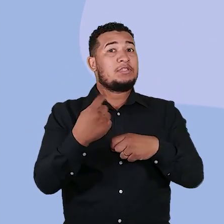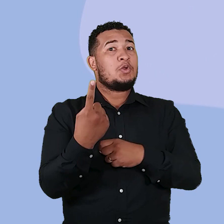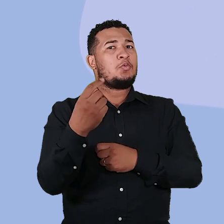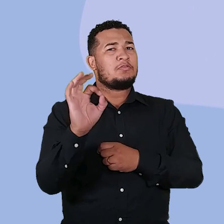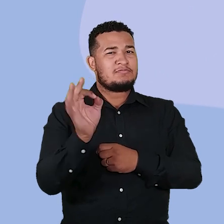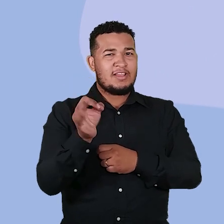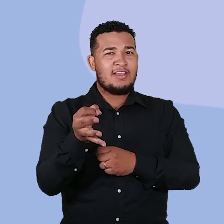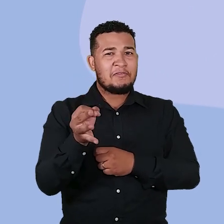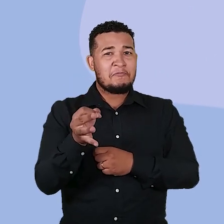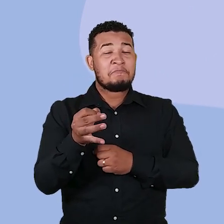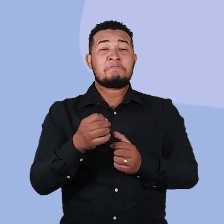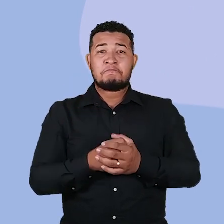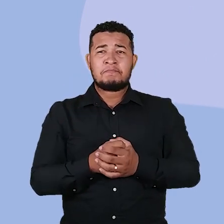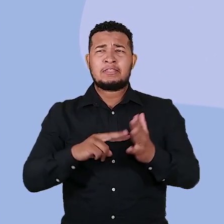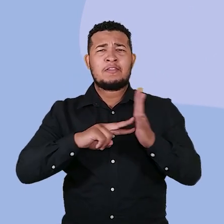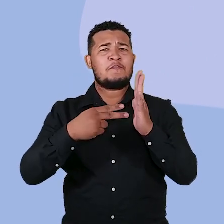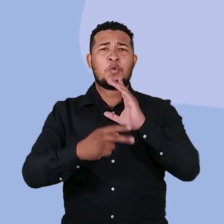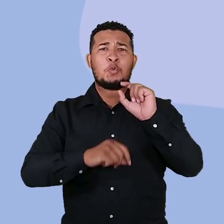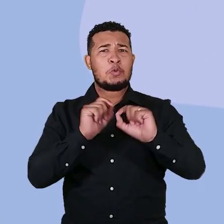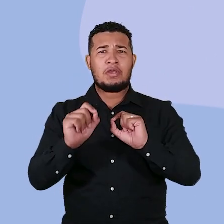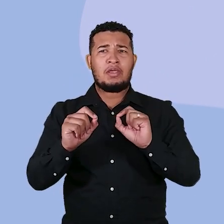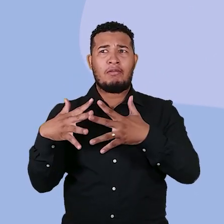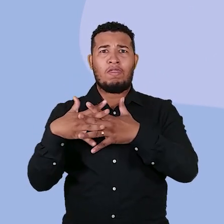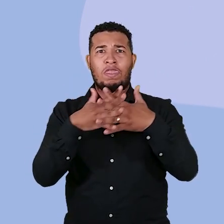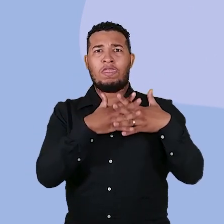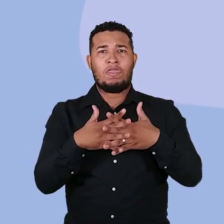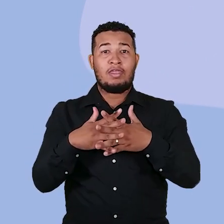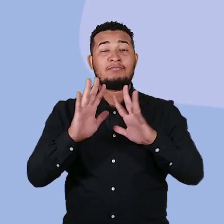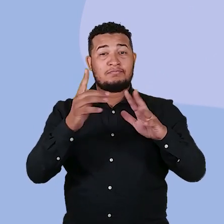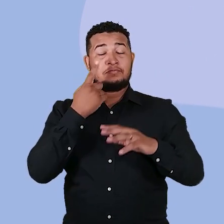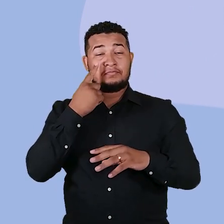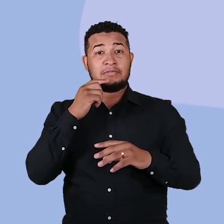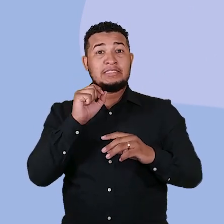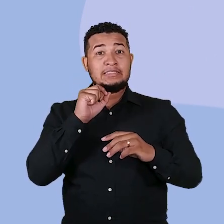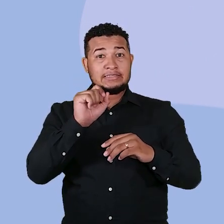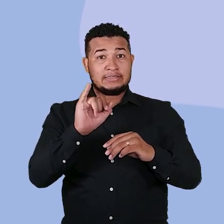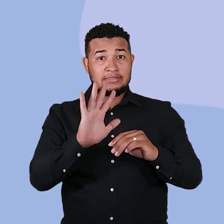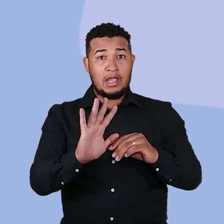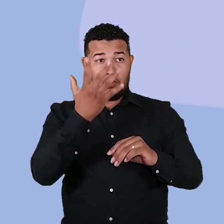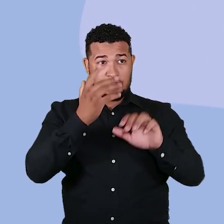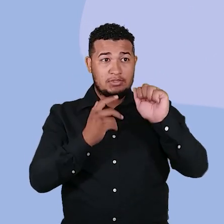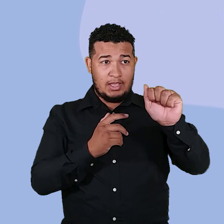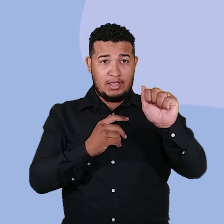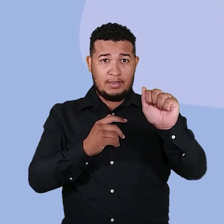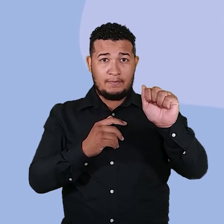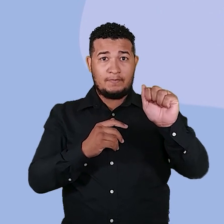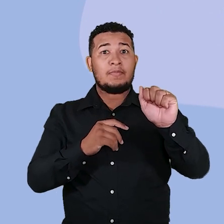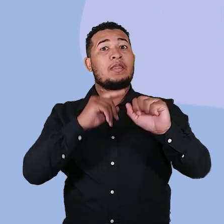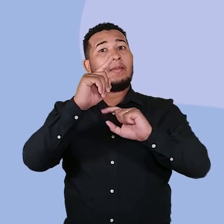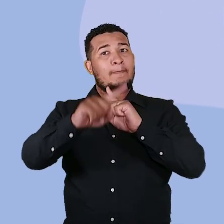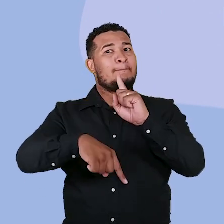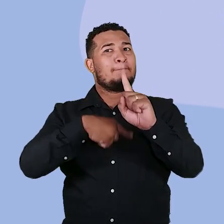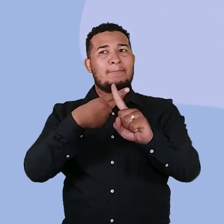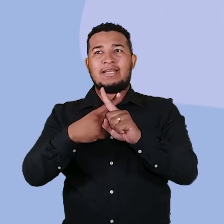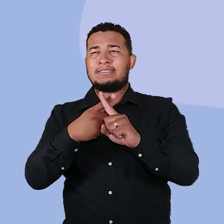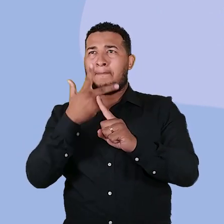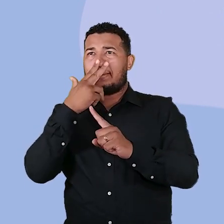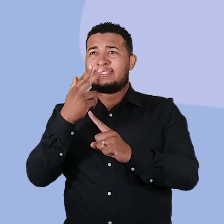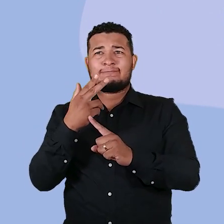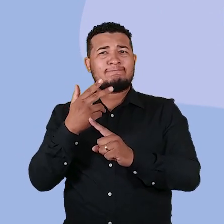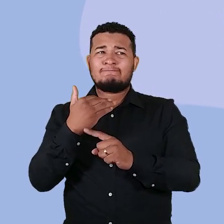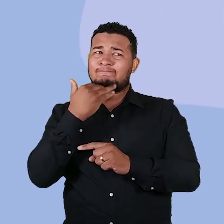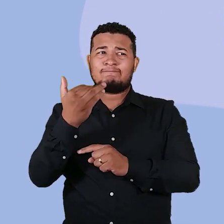somando tem que dar um é ou não é traduzir urgente a probabilidade de ocorrer o evento a adicionado a